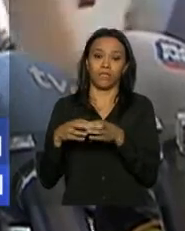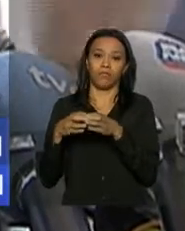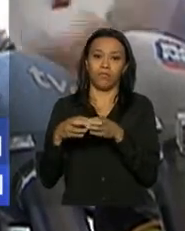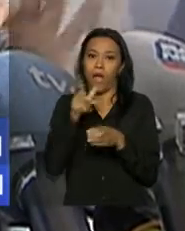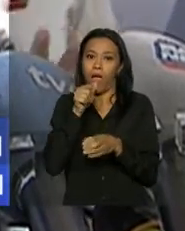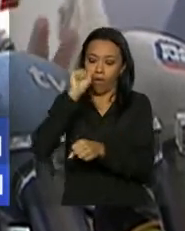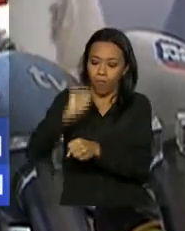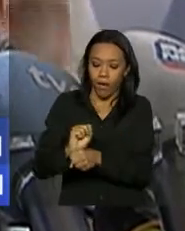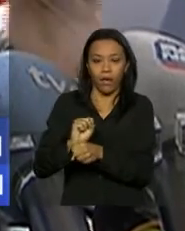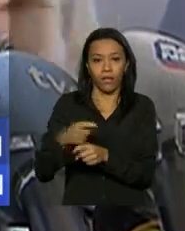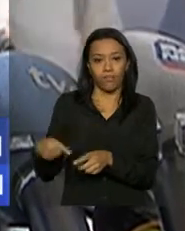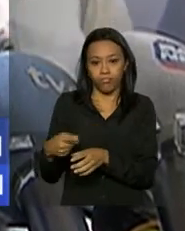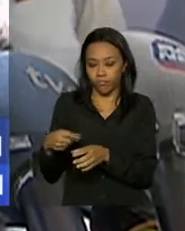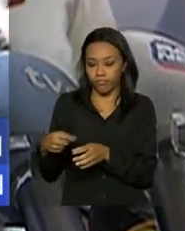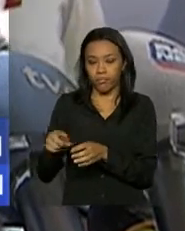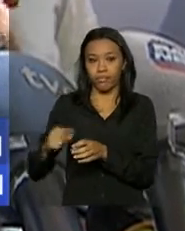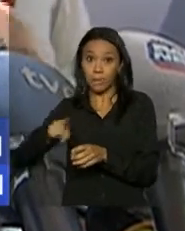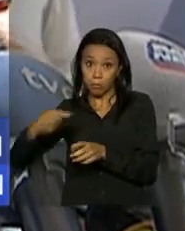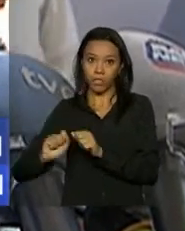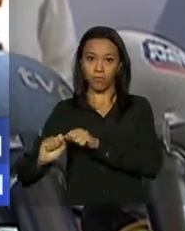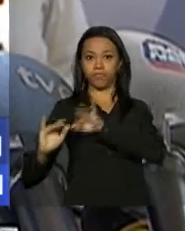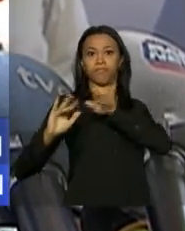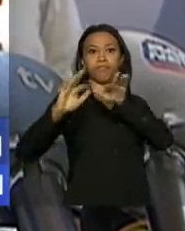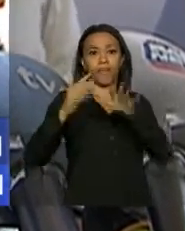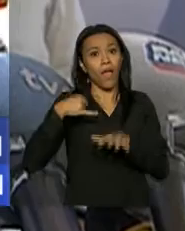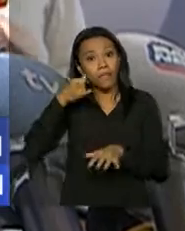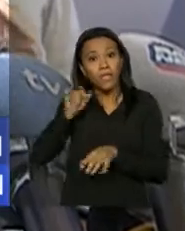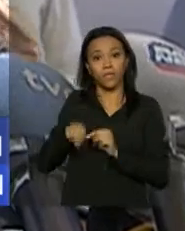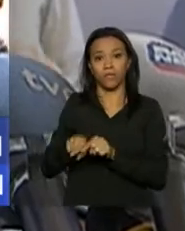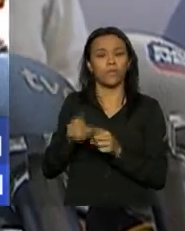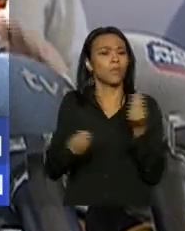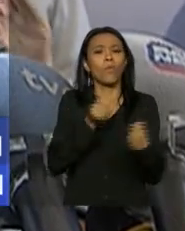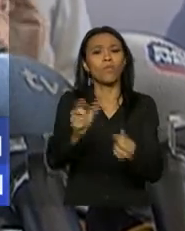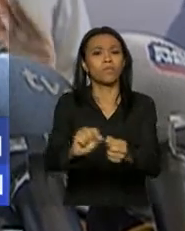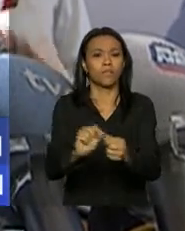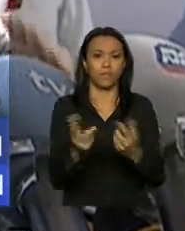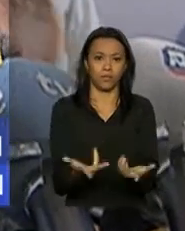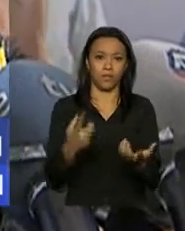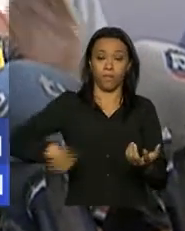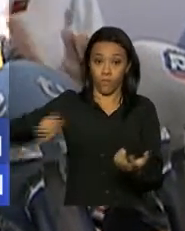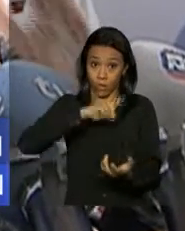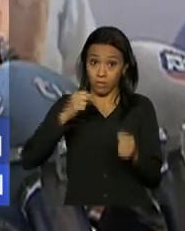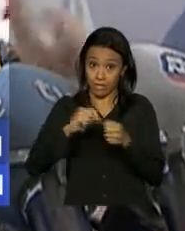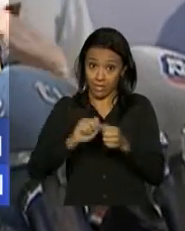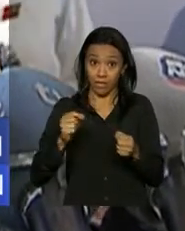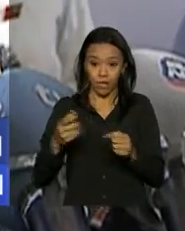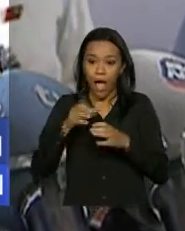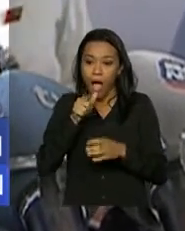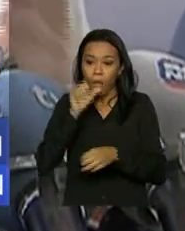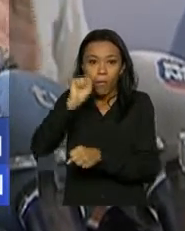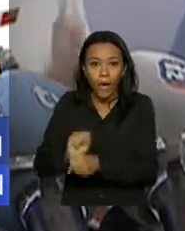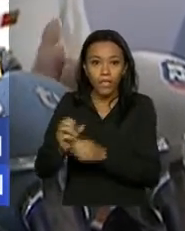procrie e nasça sobre tudo isso. Como que nós temos de fazer? Nós temos de combater o nascedouro do